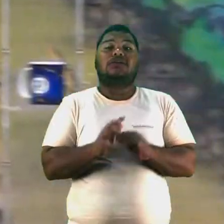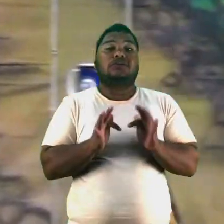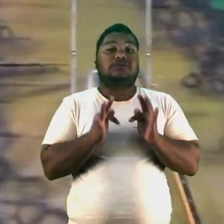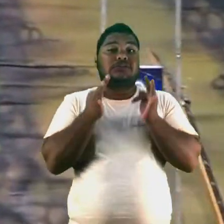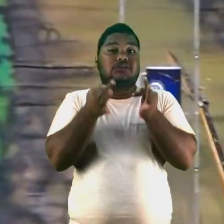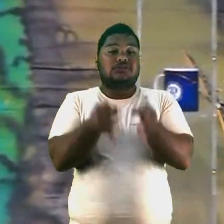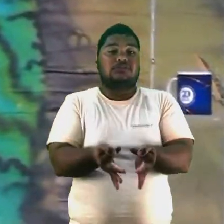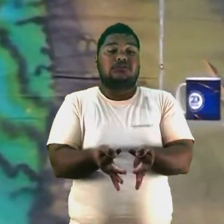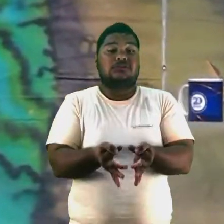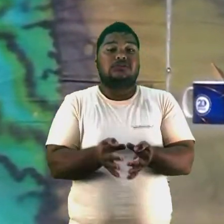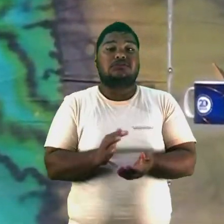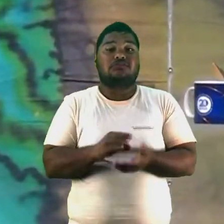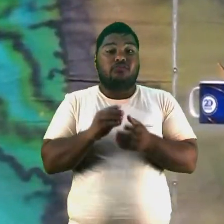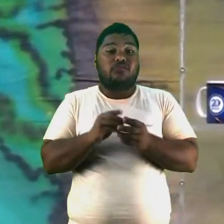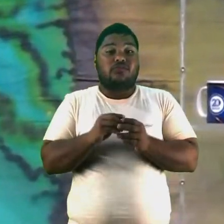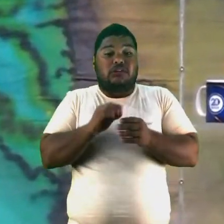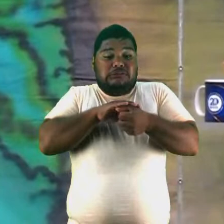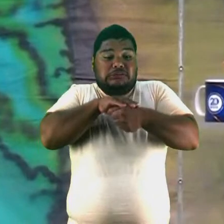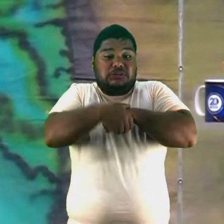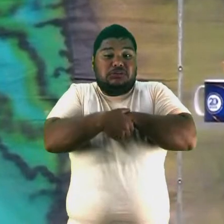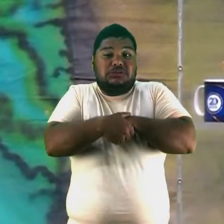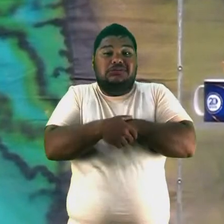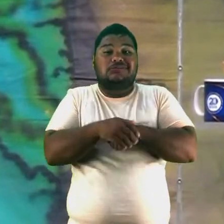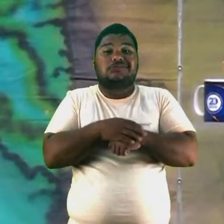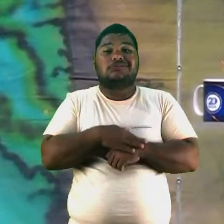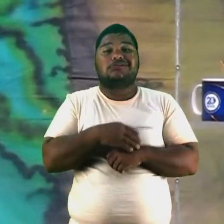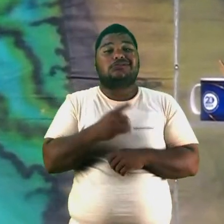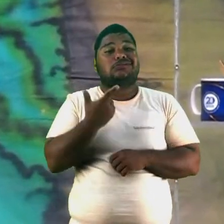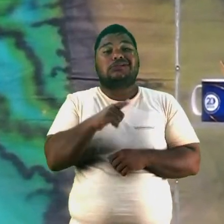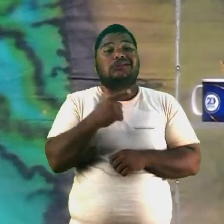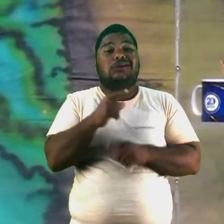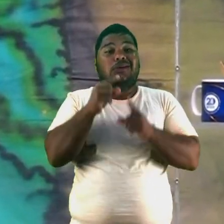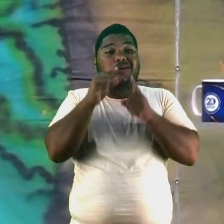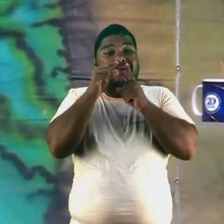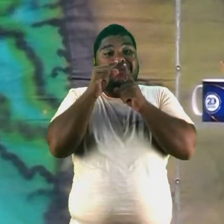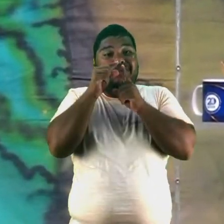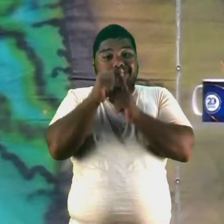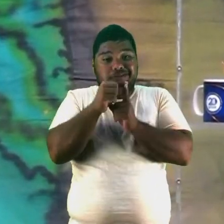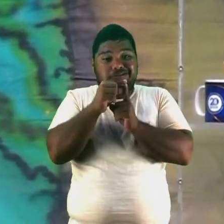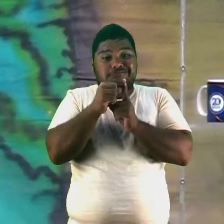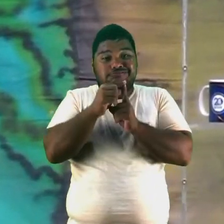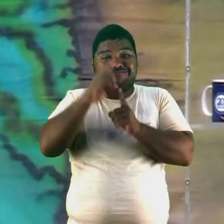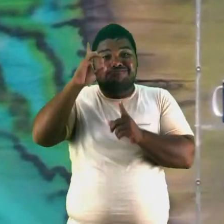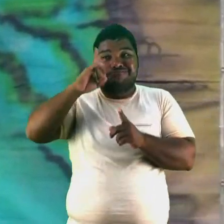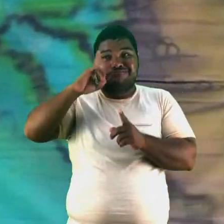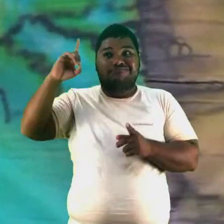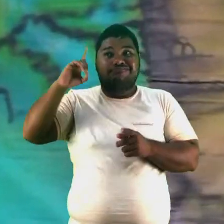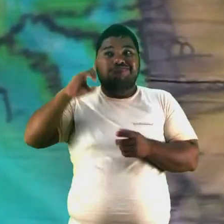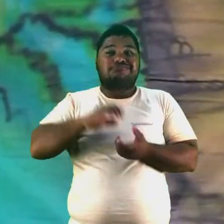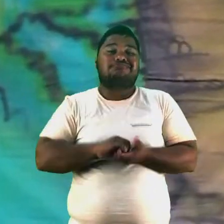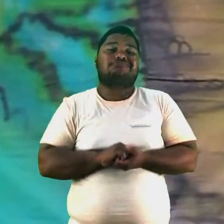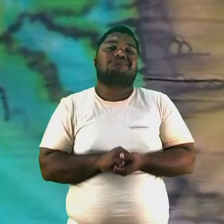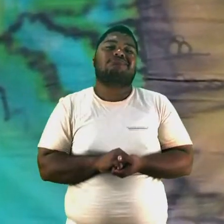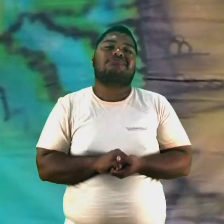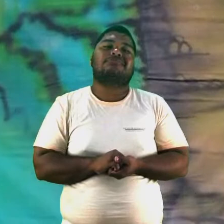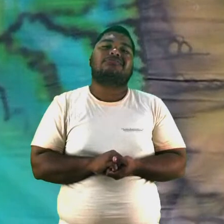cansado, você não tem mais energia para ler a palavra de Deus. Porque esse é o combustível da sua